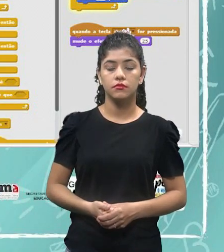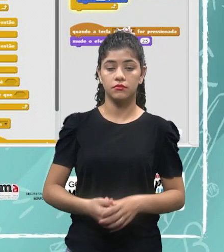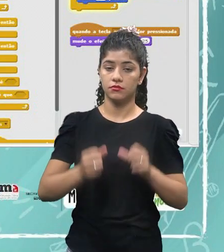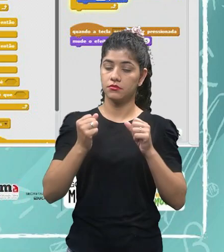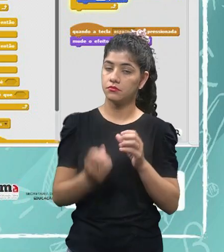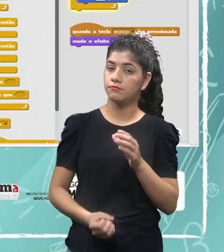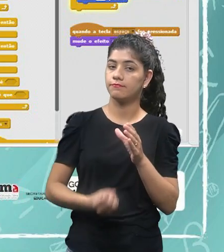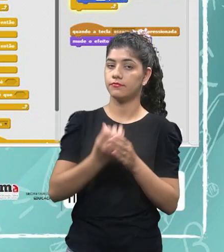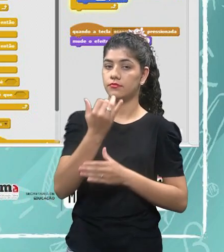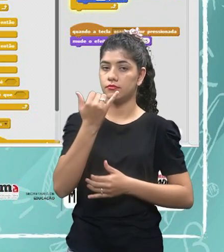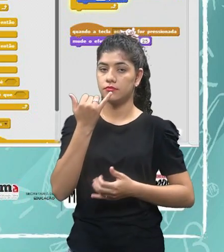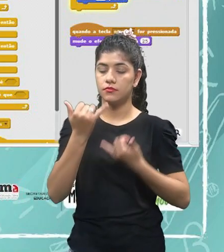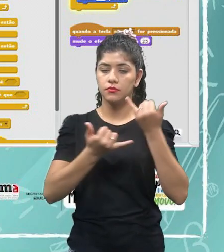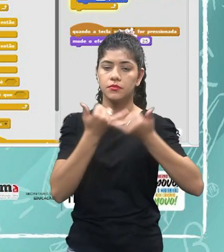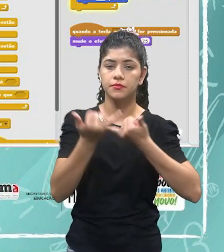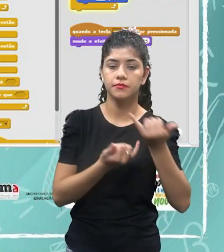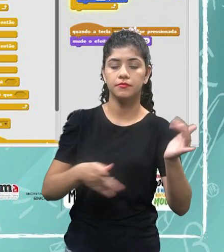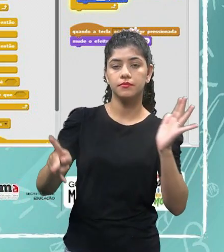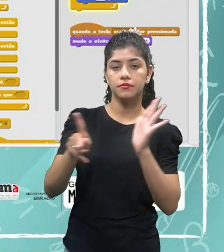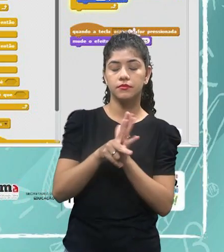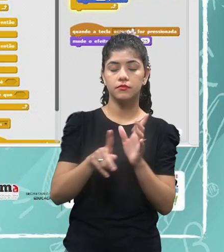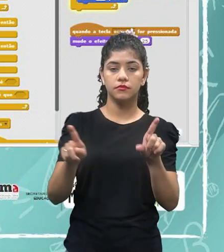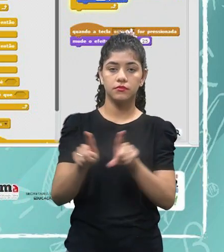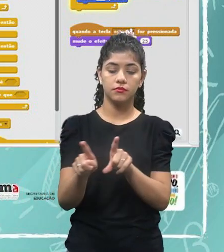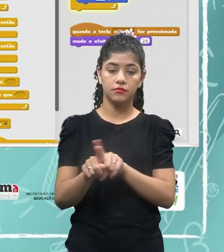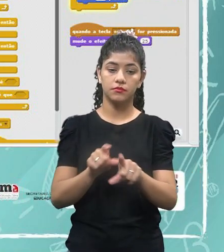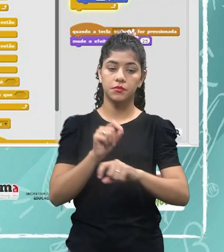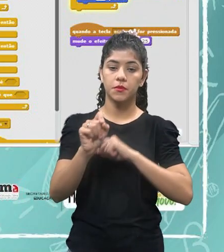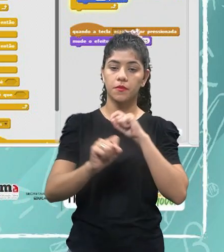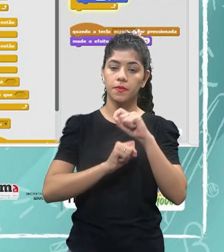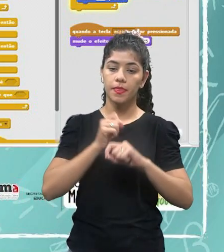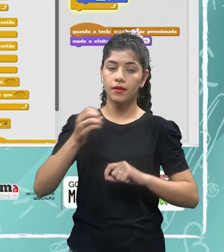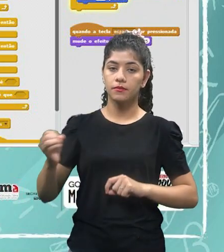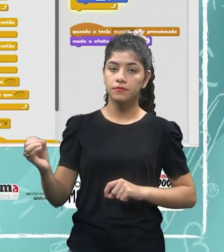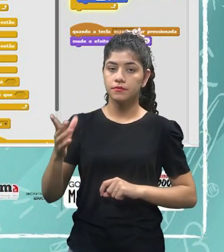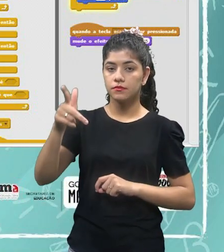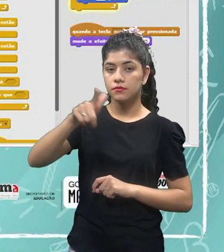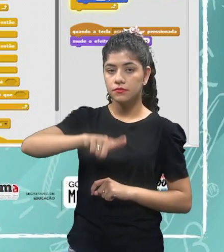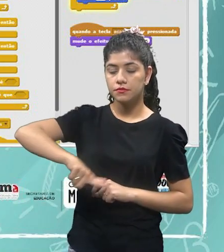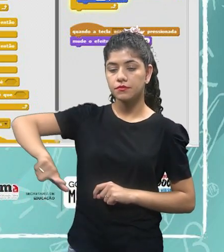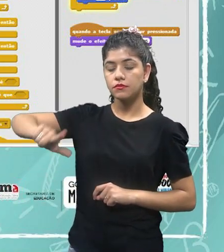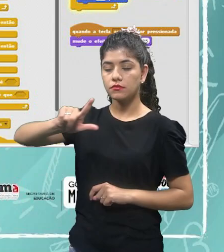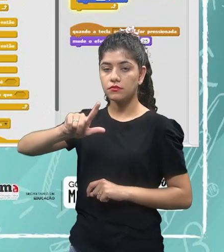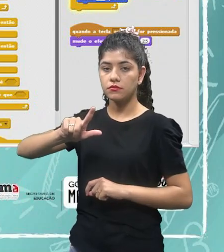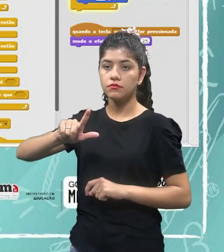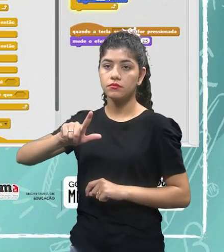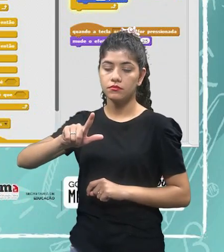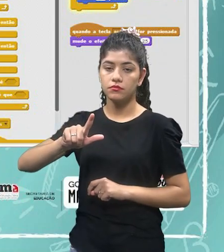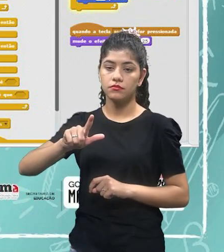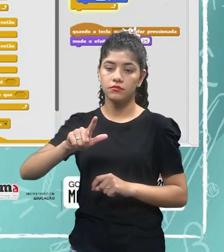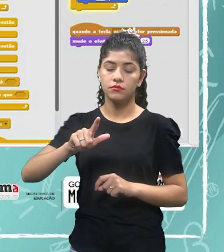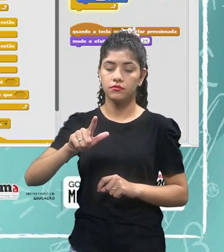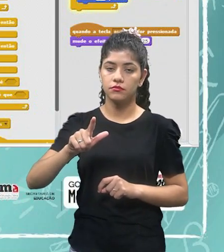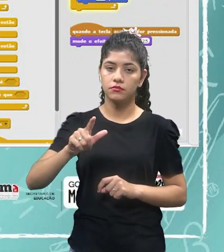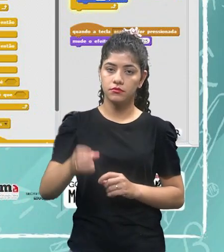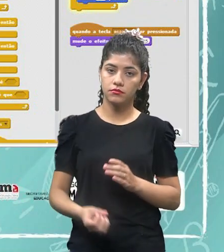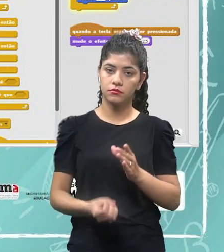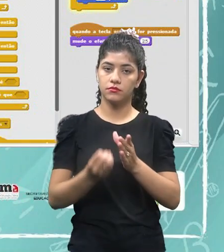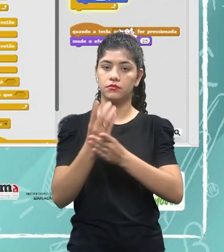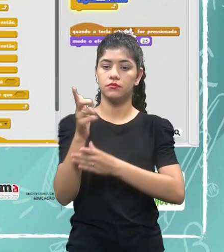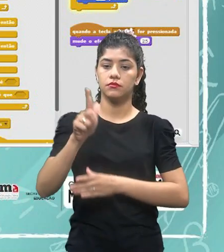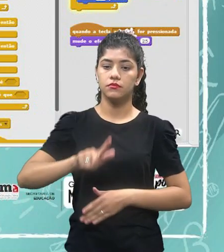criar jogos próprios ou até mesmo recriar jogos famosos, montando personagens